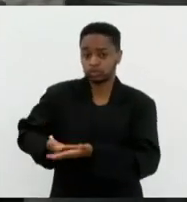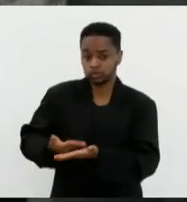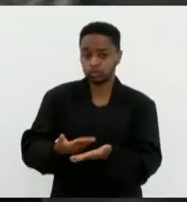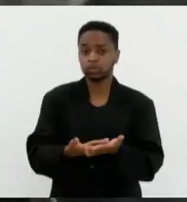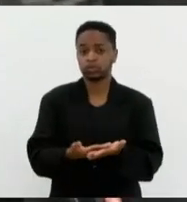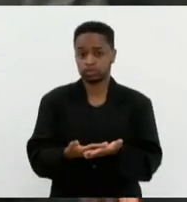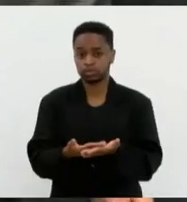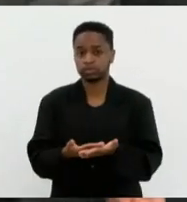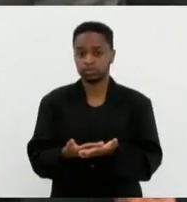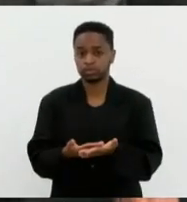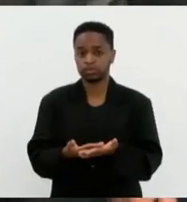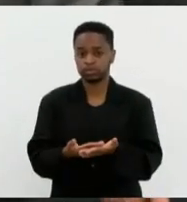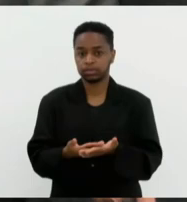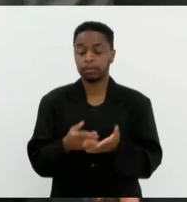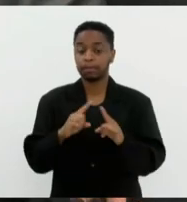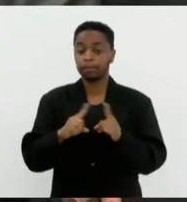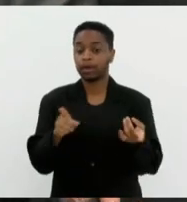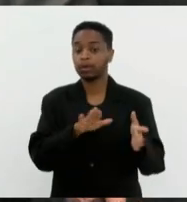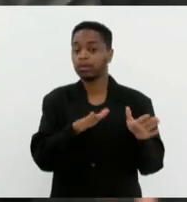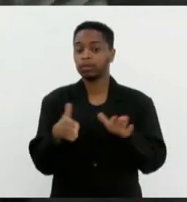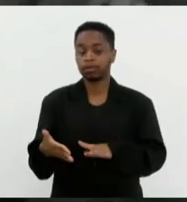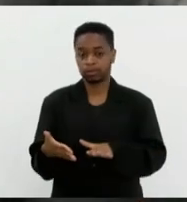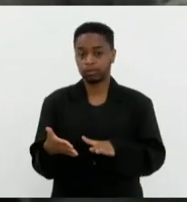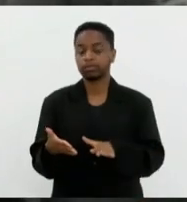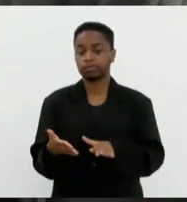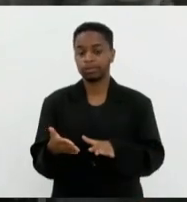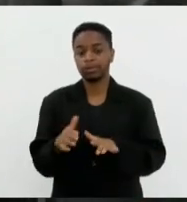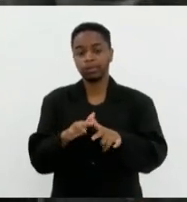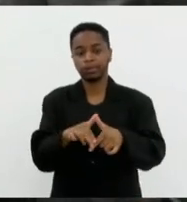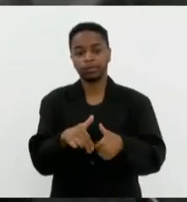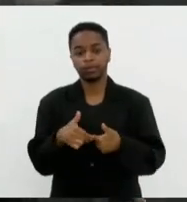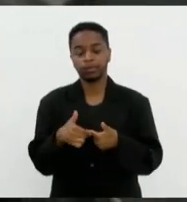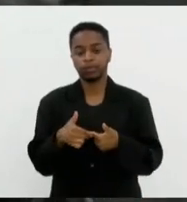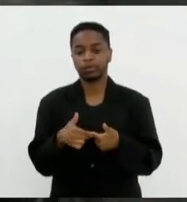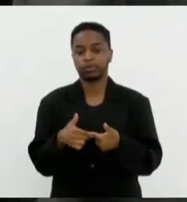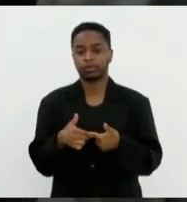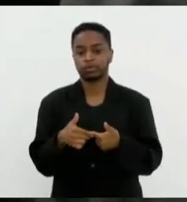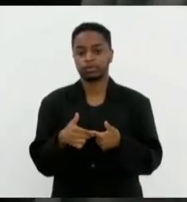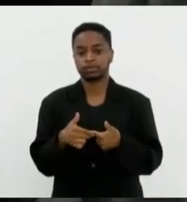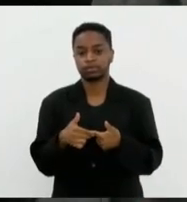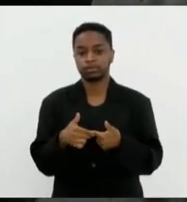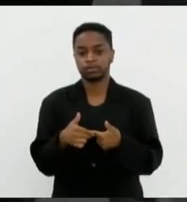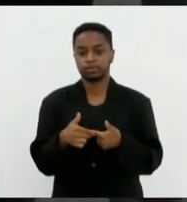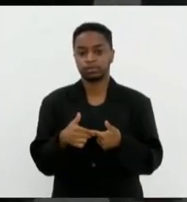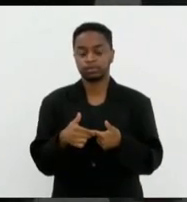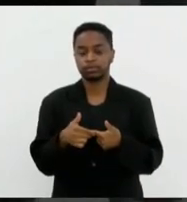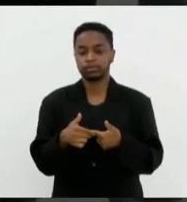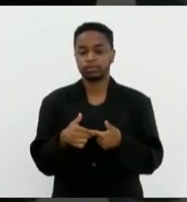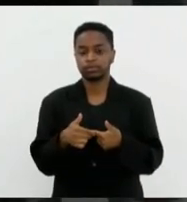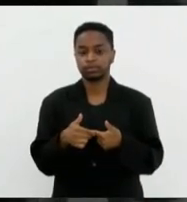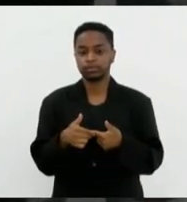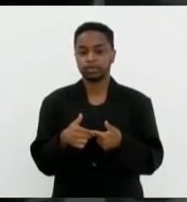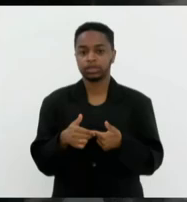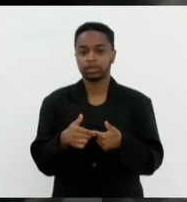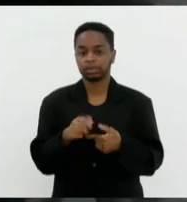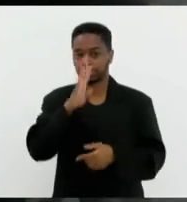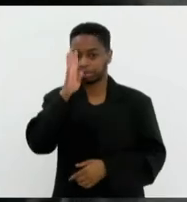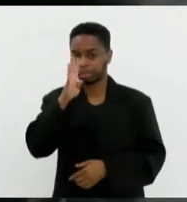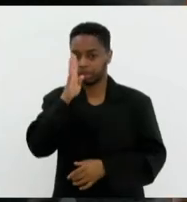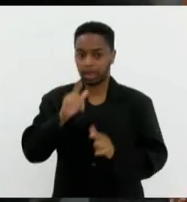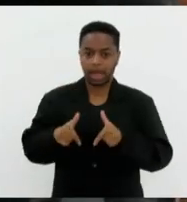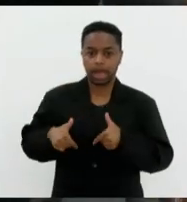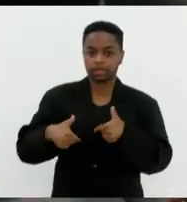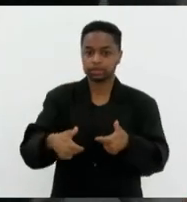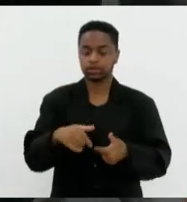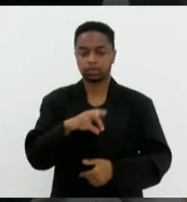estudante, teve sua vida ceifada num processo, diante de um processo desastrado, de uma